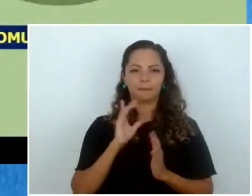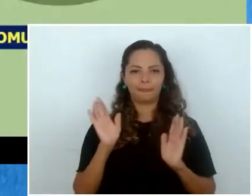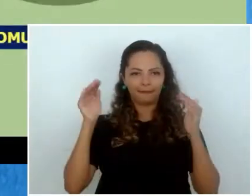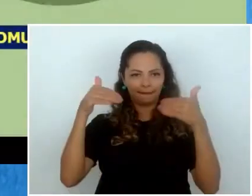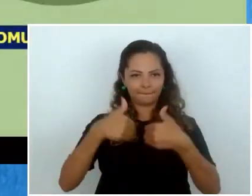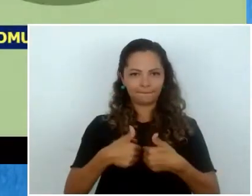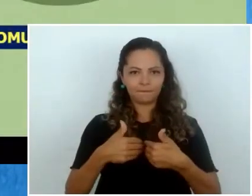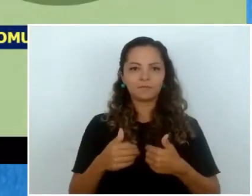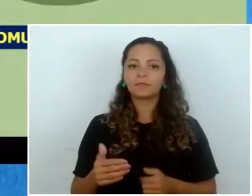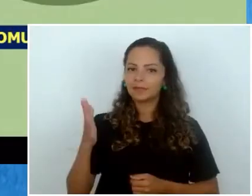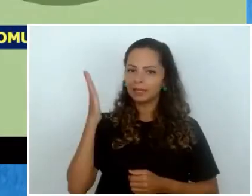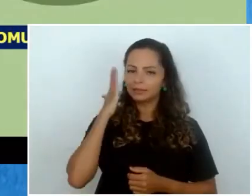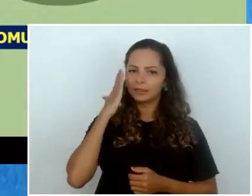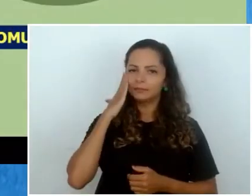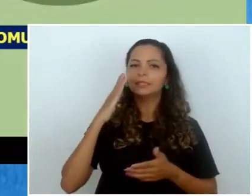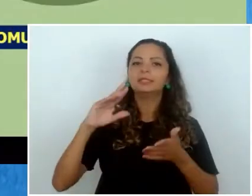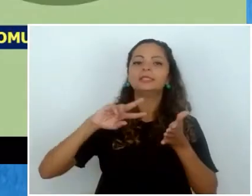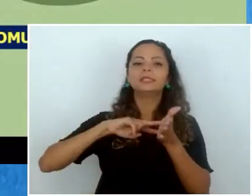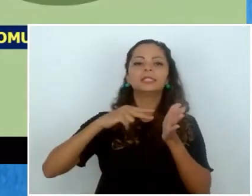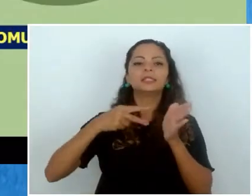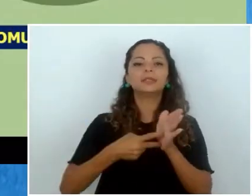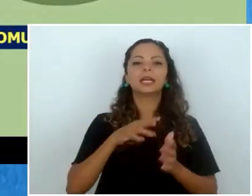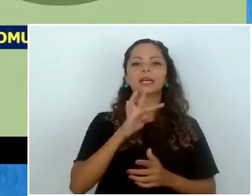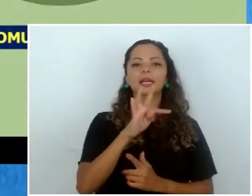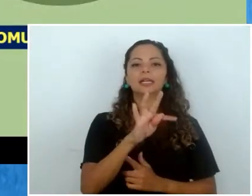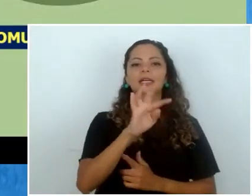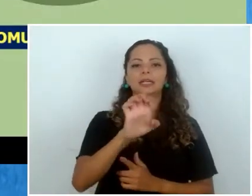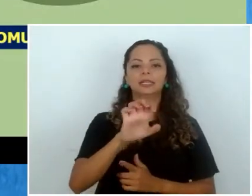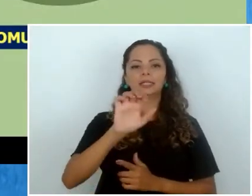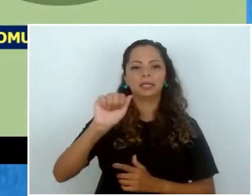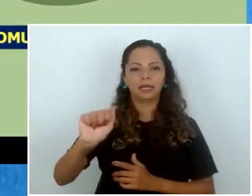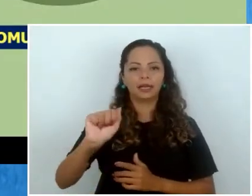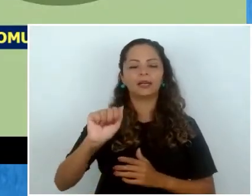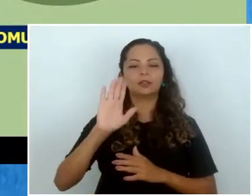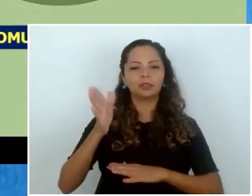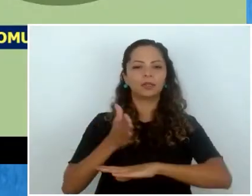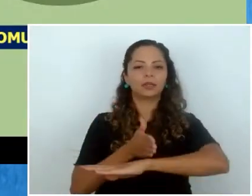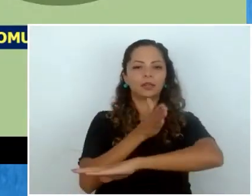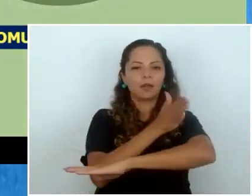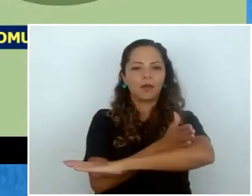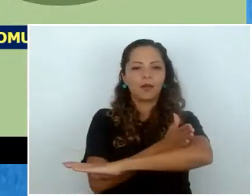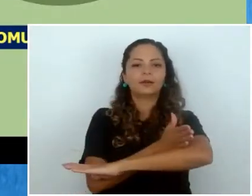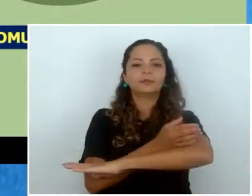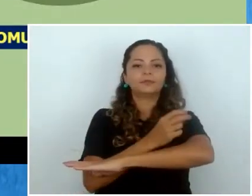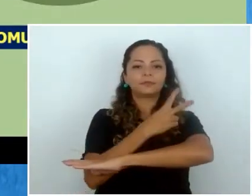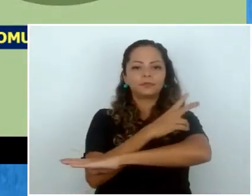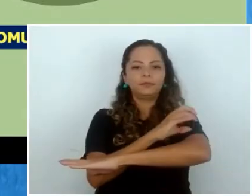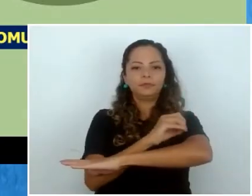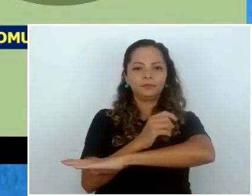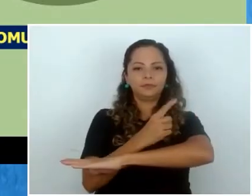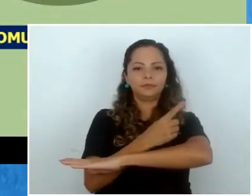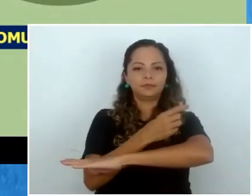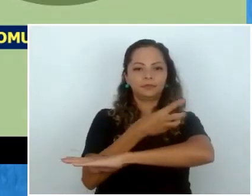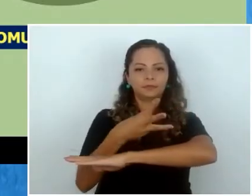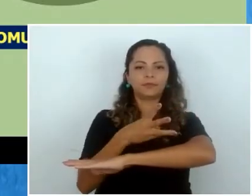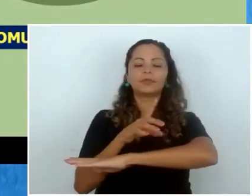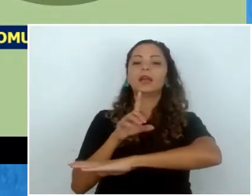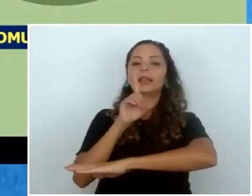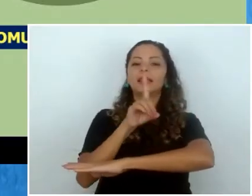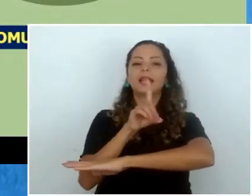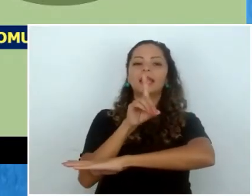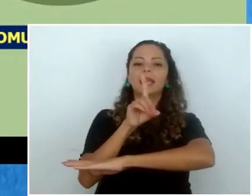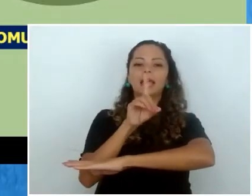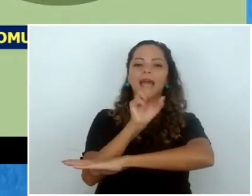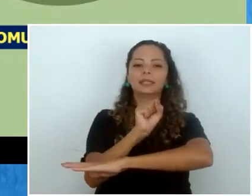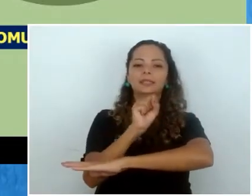do autismo, a partir de 2013, com o DSM-5, houve uma mudança nos critérios diagnósticos, né, nós deixamos